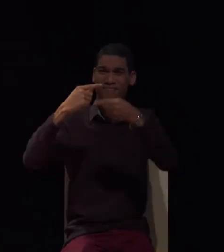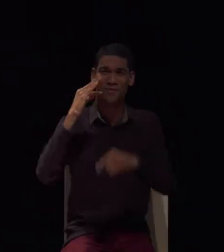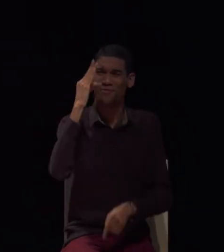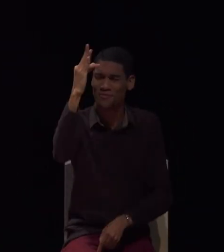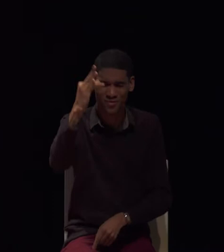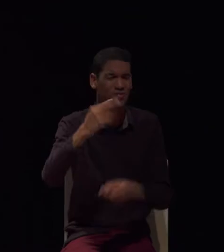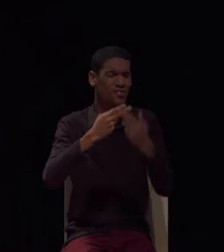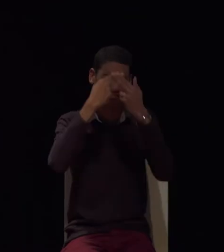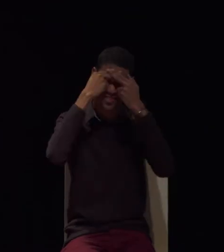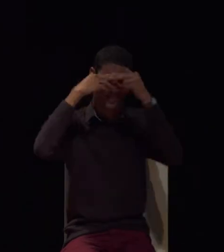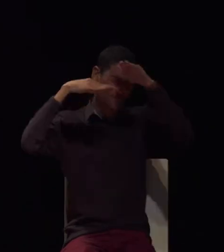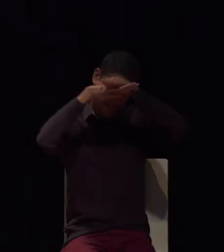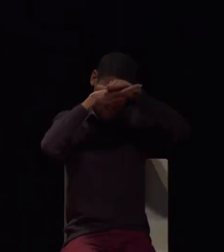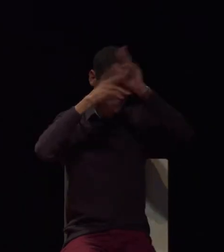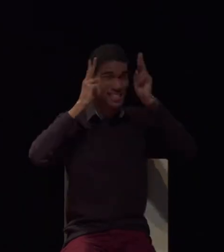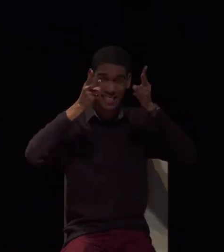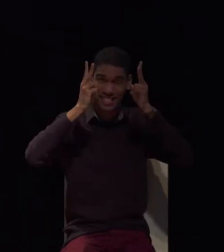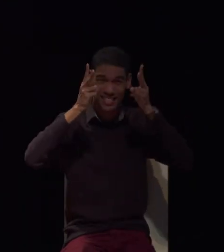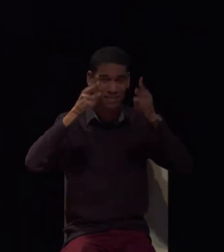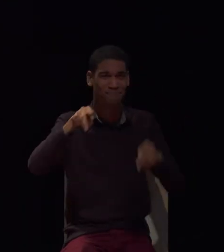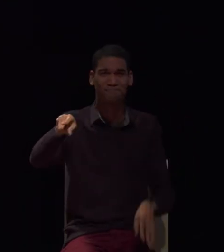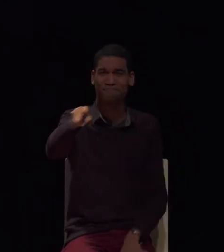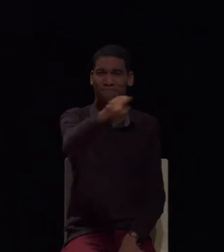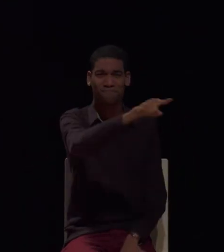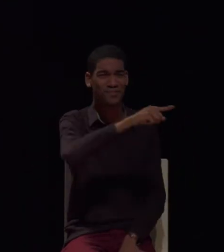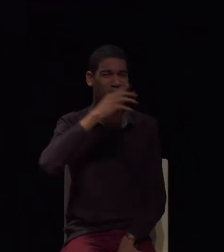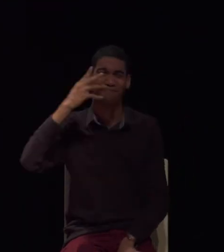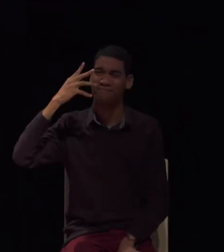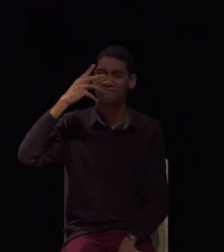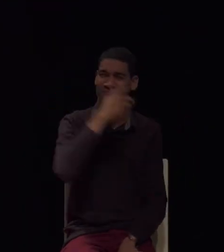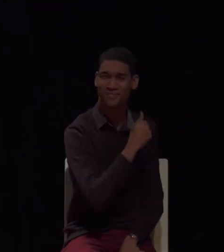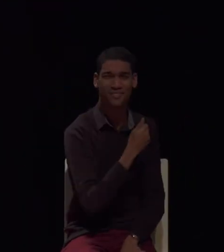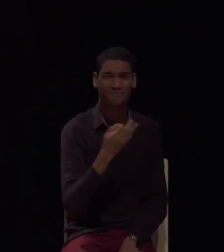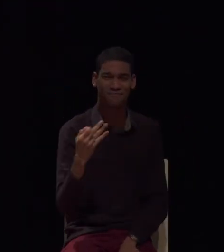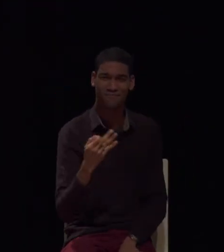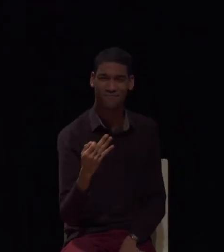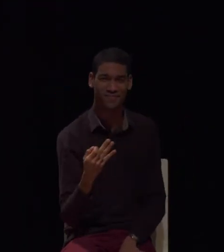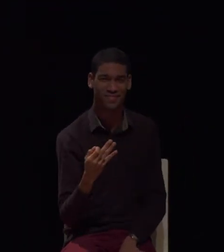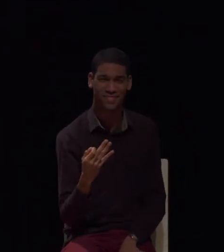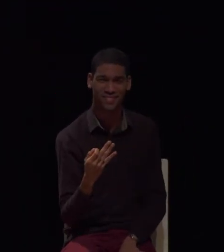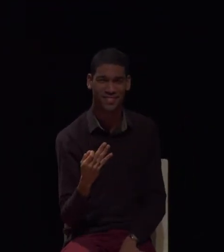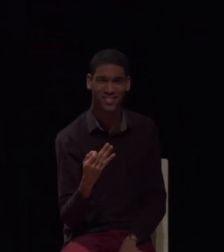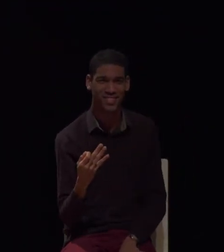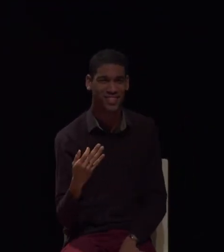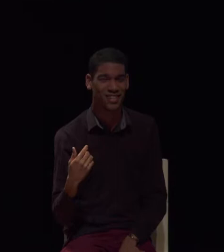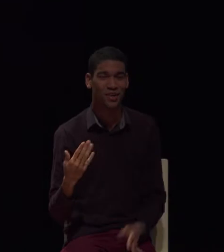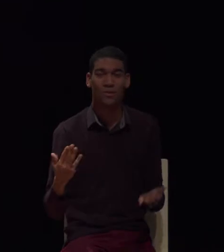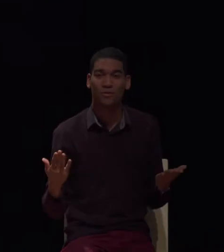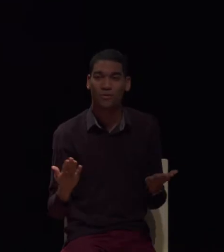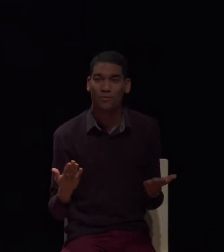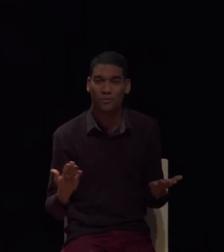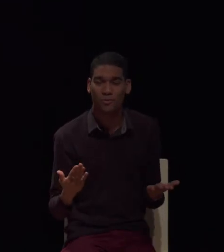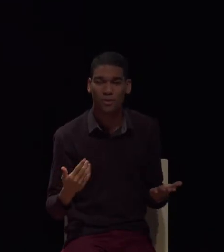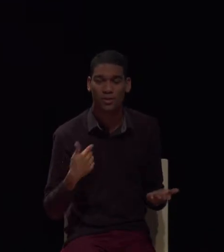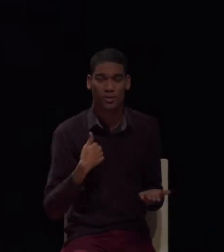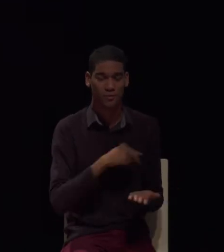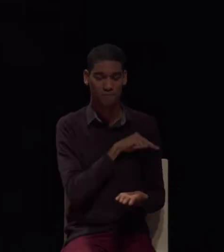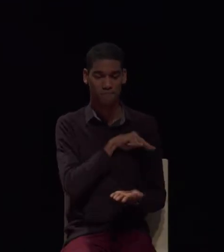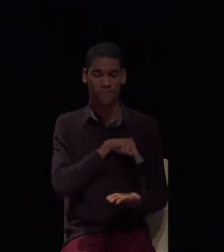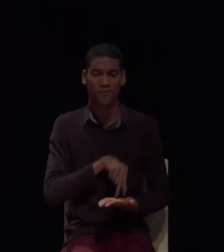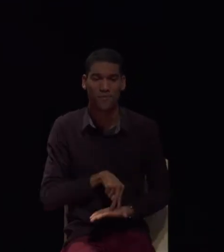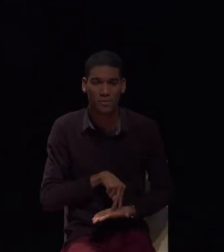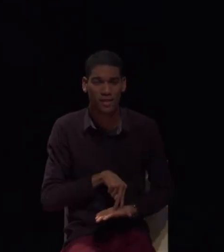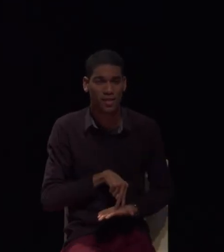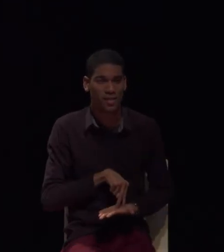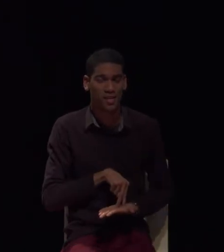a gente tá aonde tinha que tá é é um privilégio ou pra mim participar